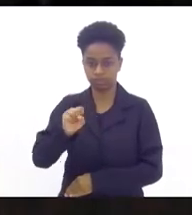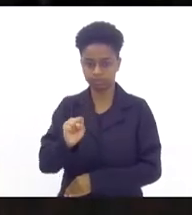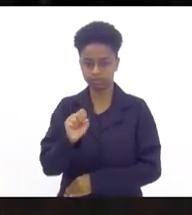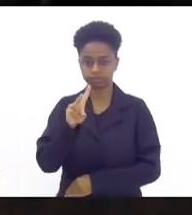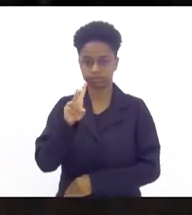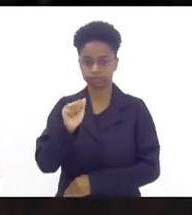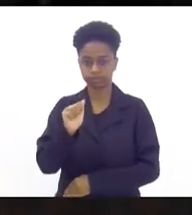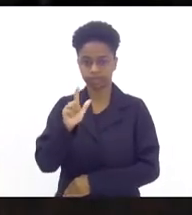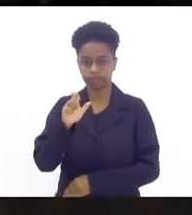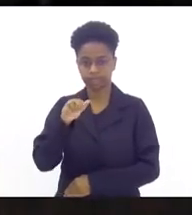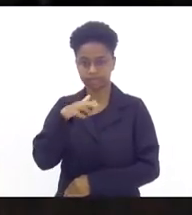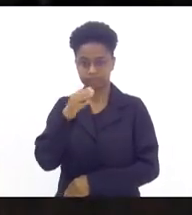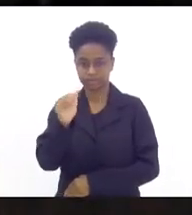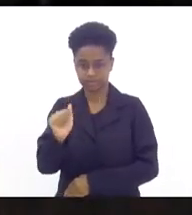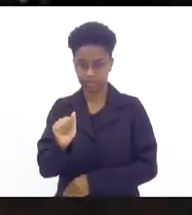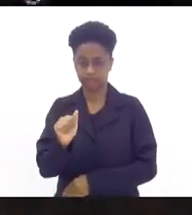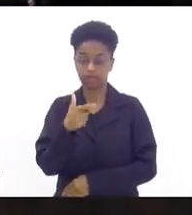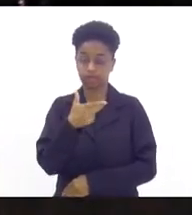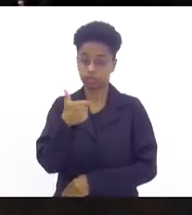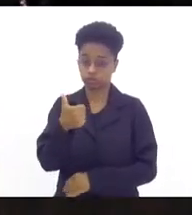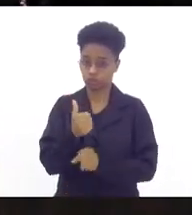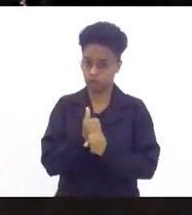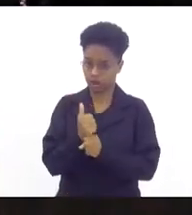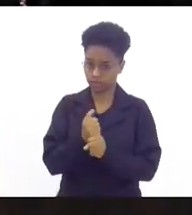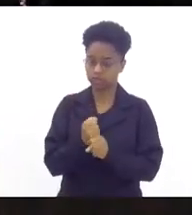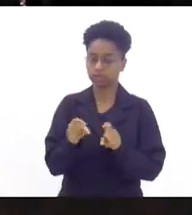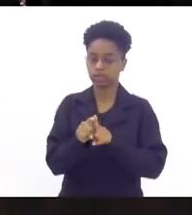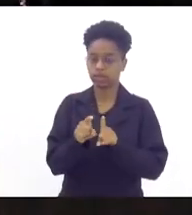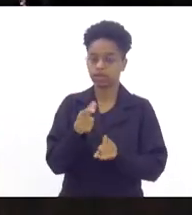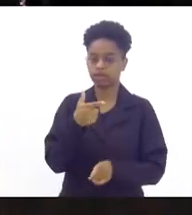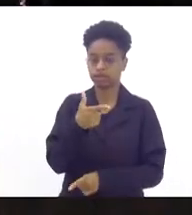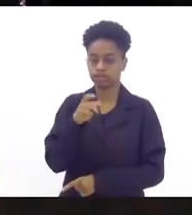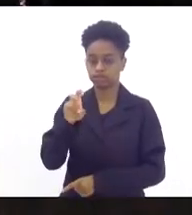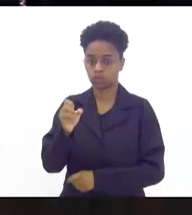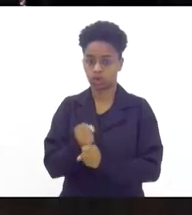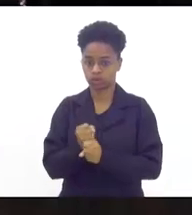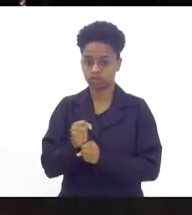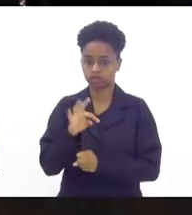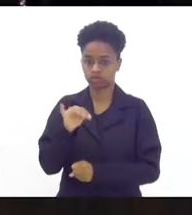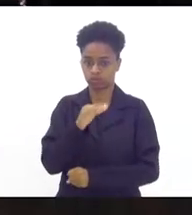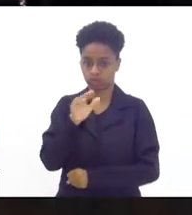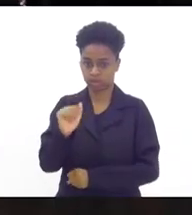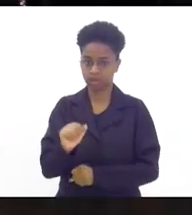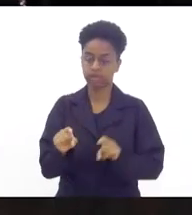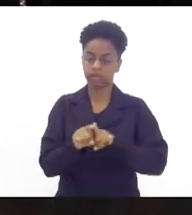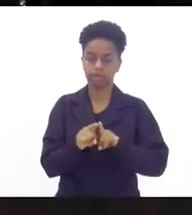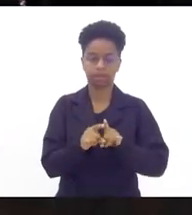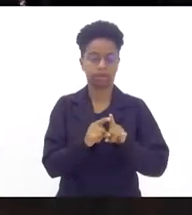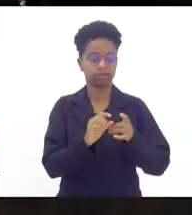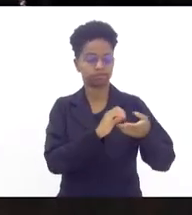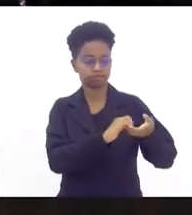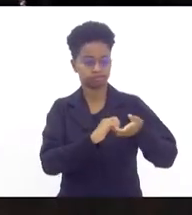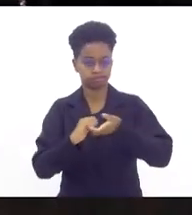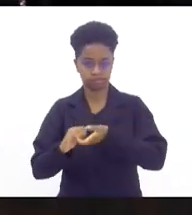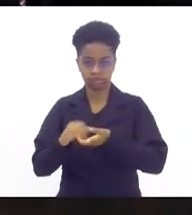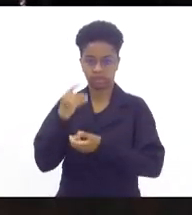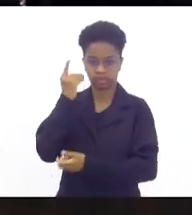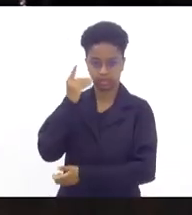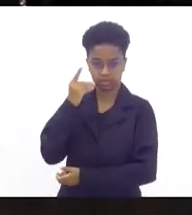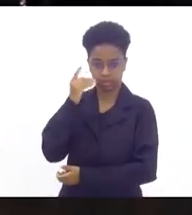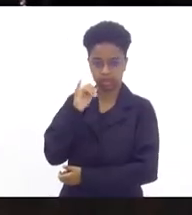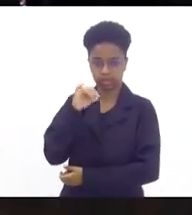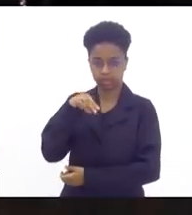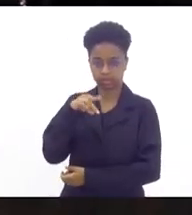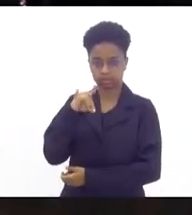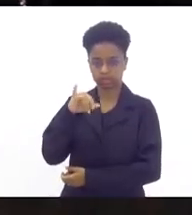anos e a 25 anos na Tijuca quero saudar aqui os nossos deputados Deputado da Índia armelau Deputado